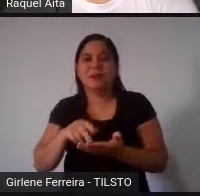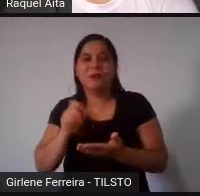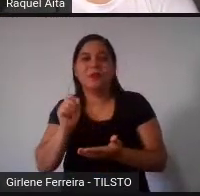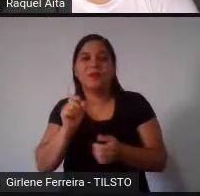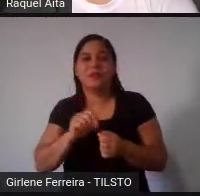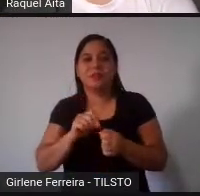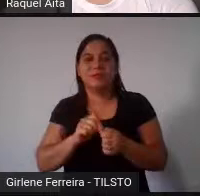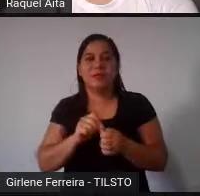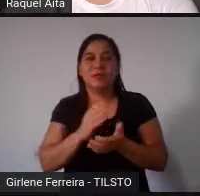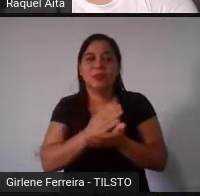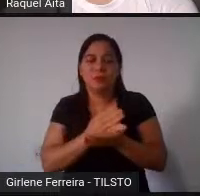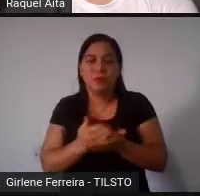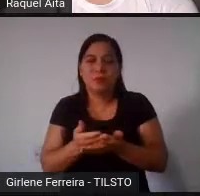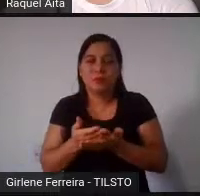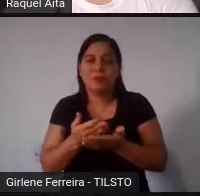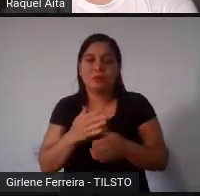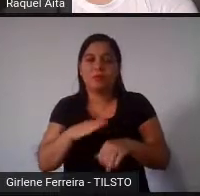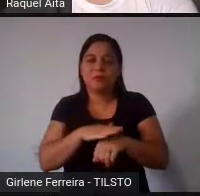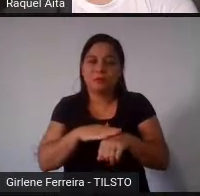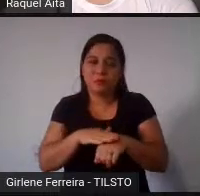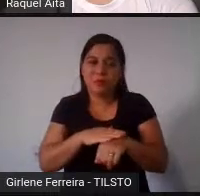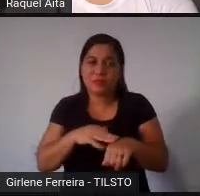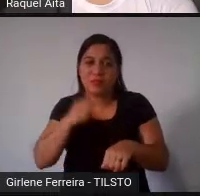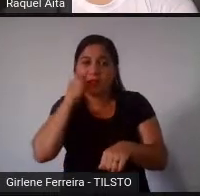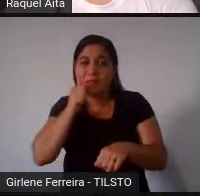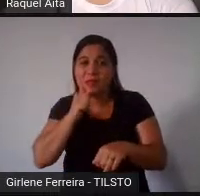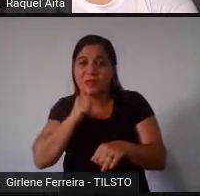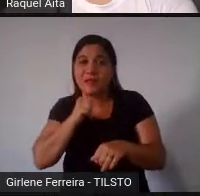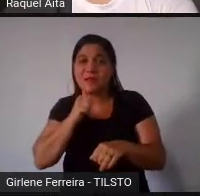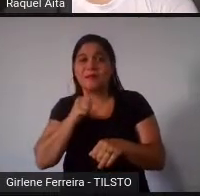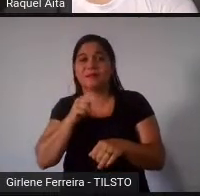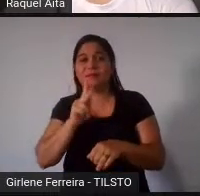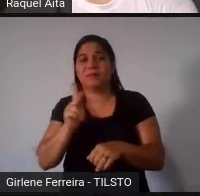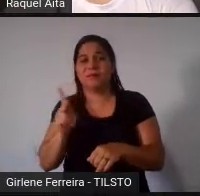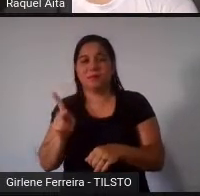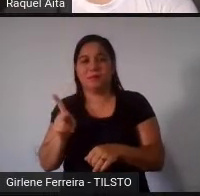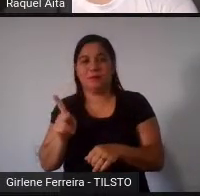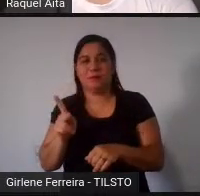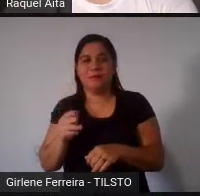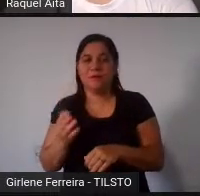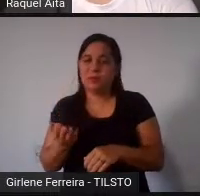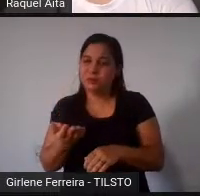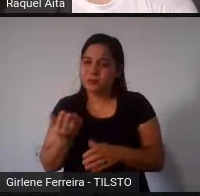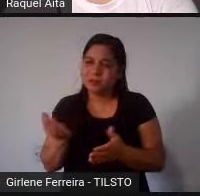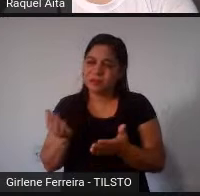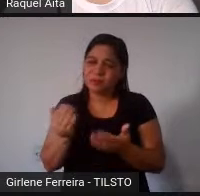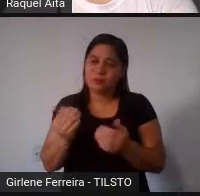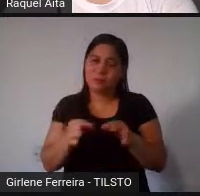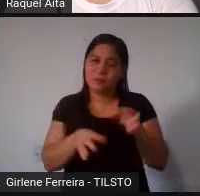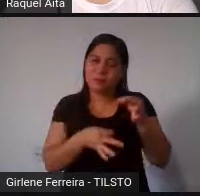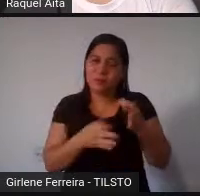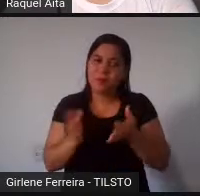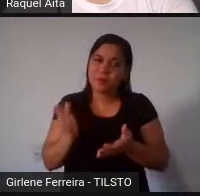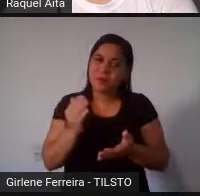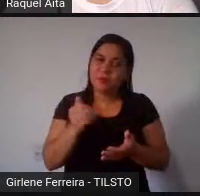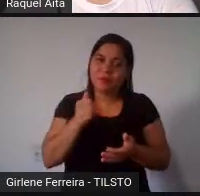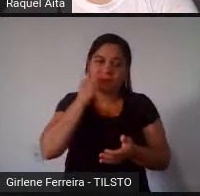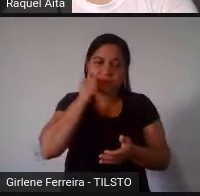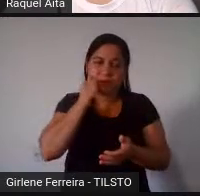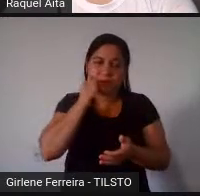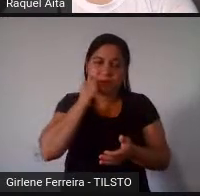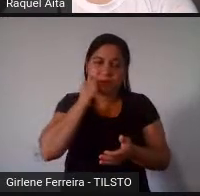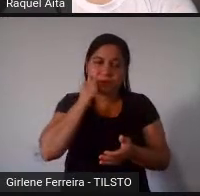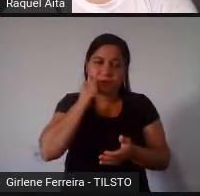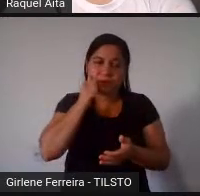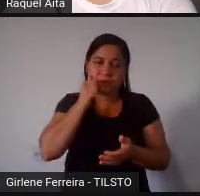começou um projeto muito legal dentro do nosso curso, que a gente chama professoras da mecânica para conversar com a gente, para contar a história